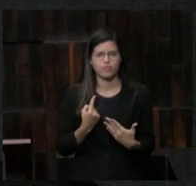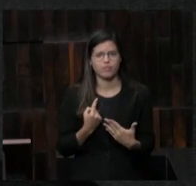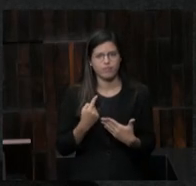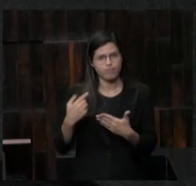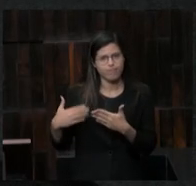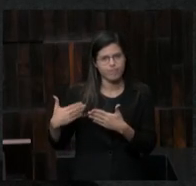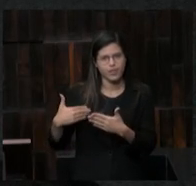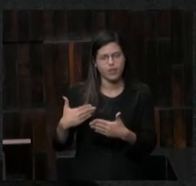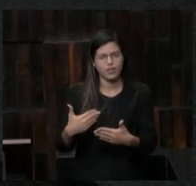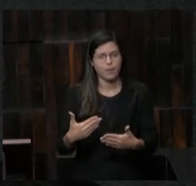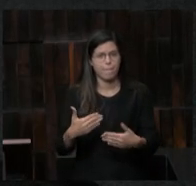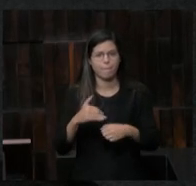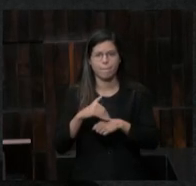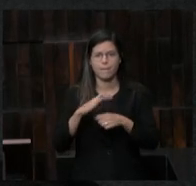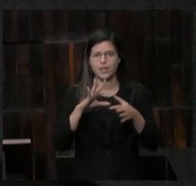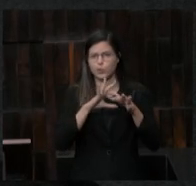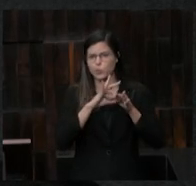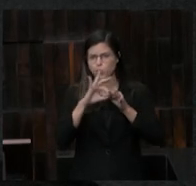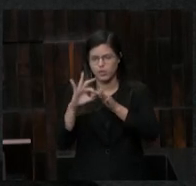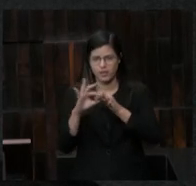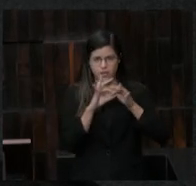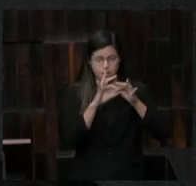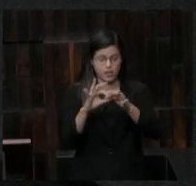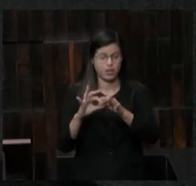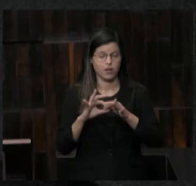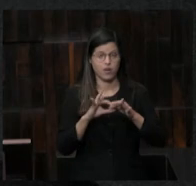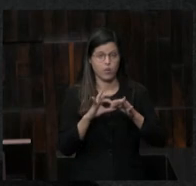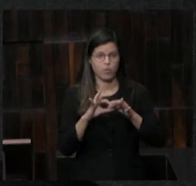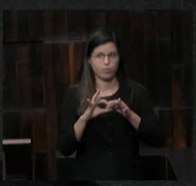vez mais união e